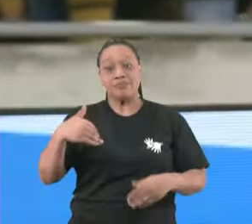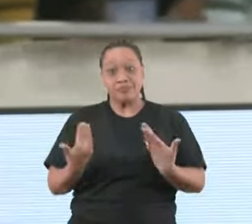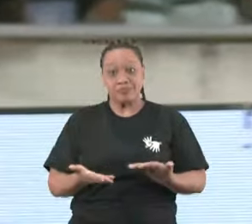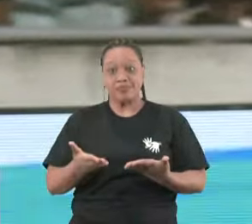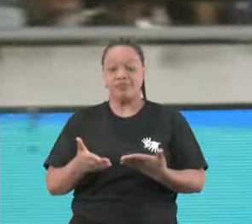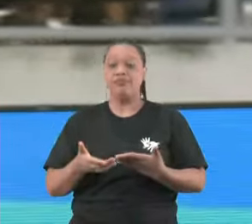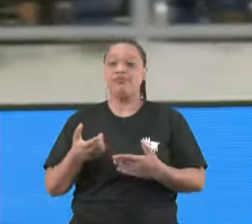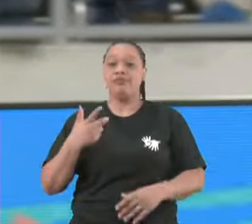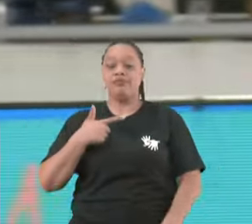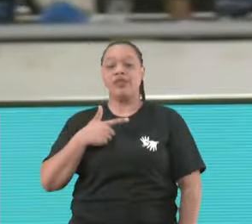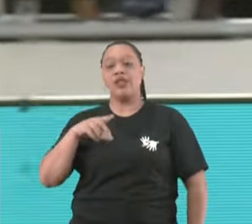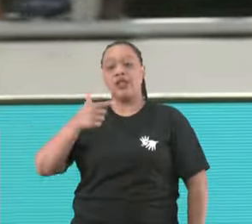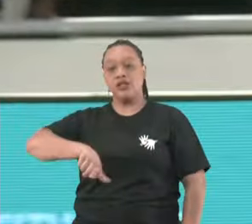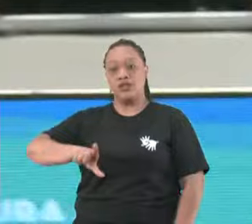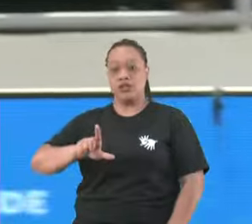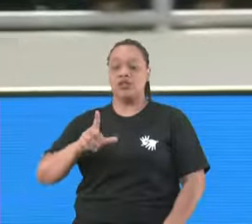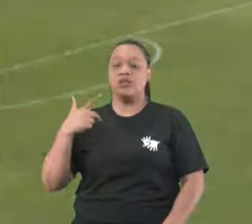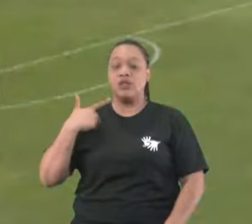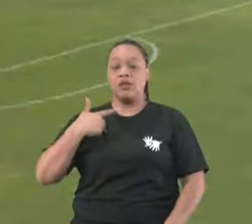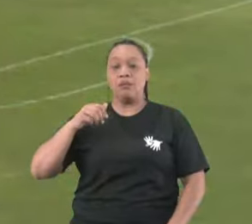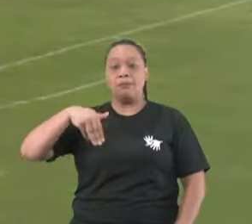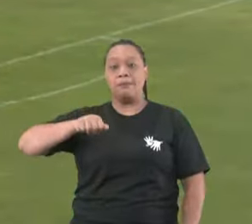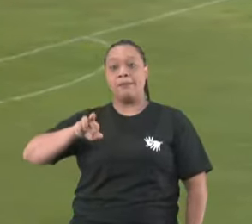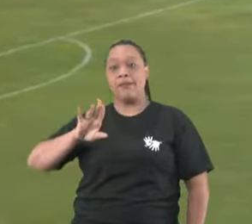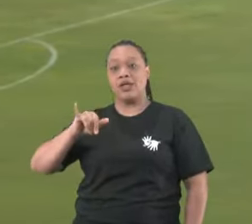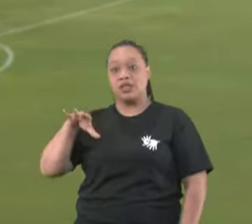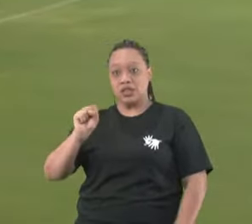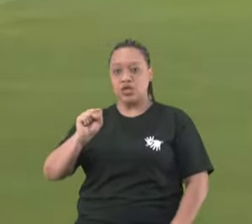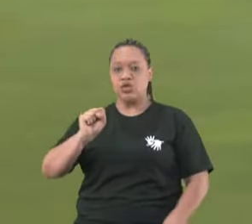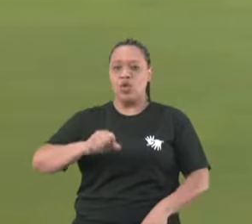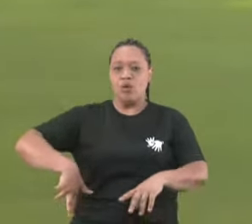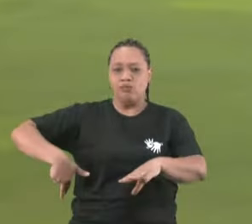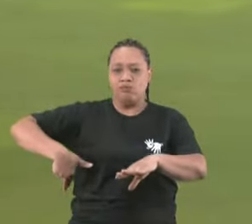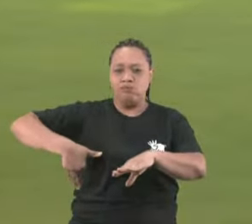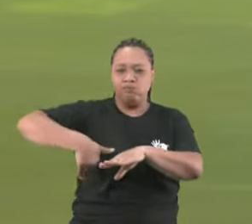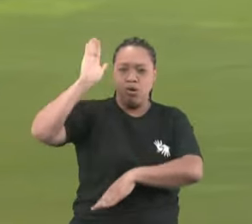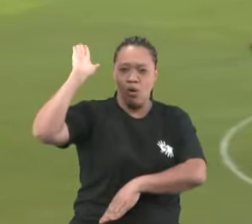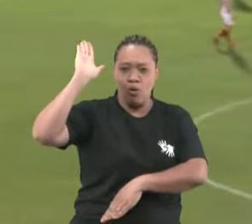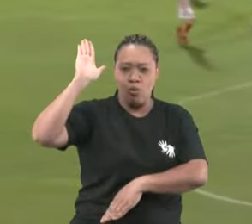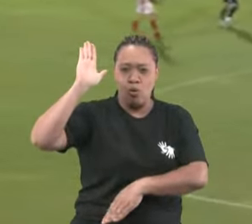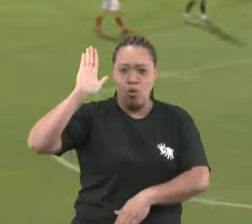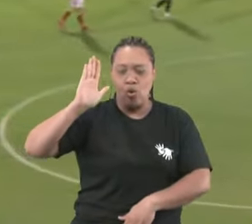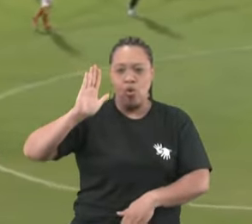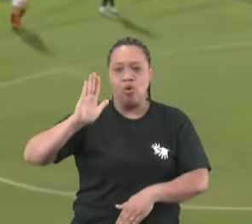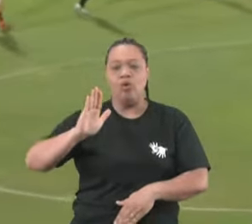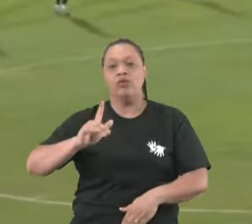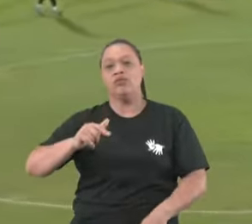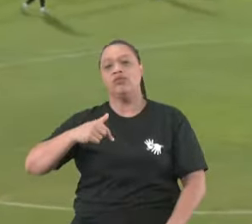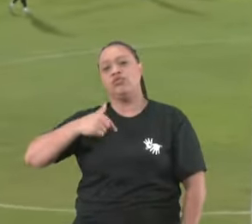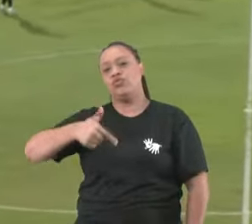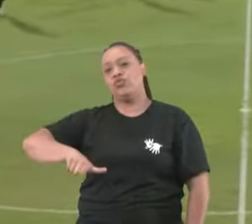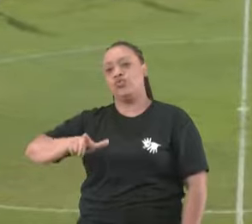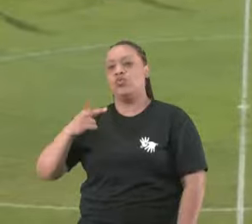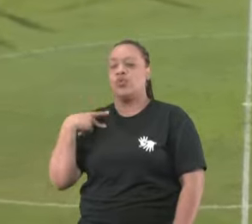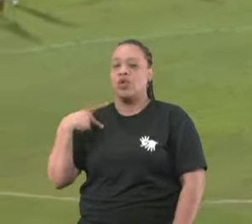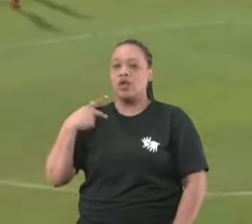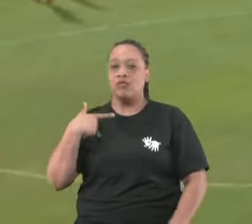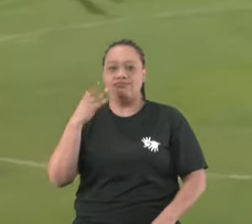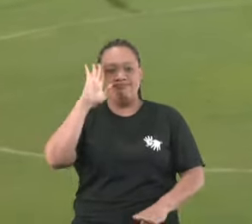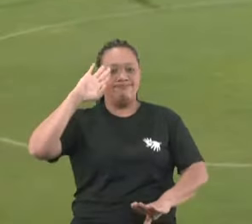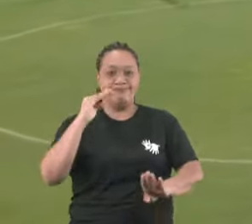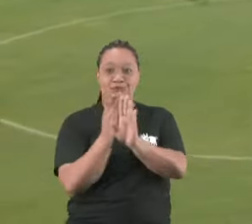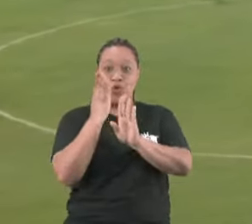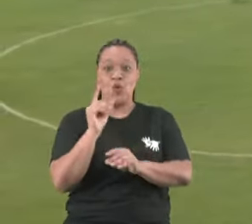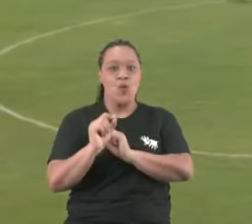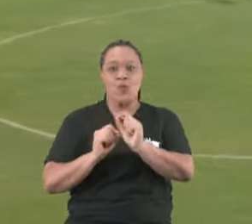Reposição para o Matheus Albino fazer a cobrança. Tempo que eu falo pra você de Azo Benefícios. É, meu amigo, ó. Descubra o que é ser completão